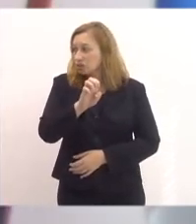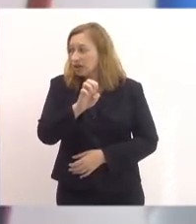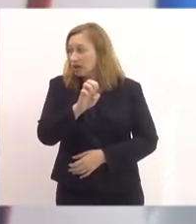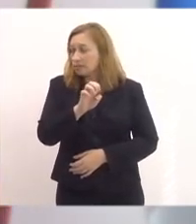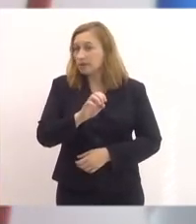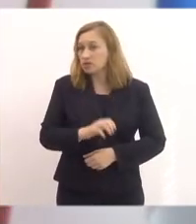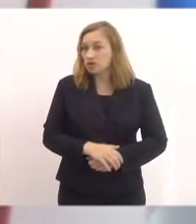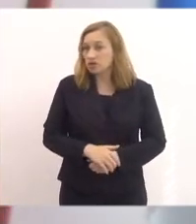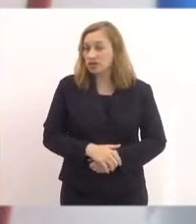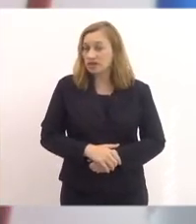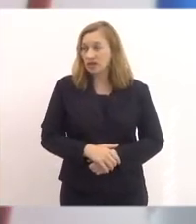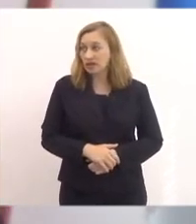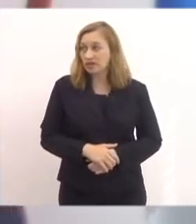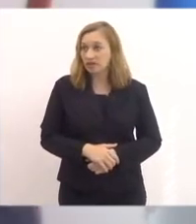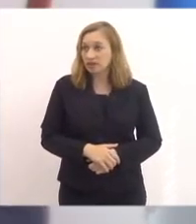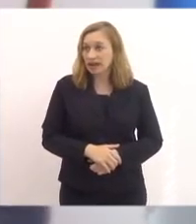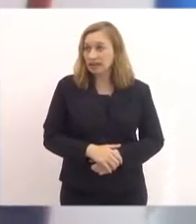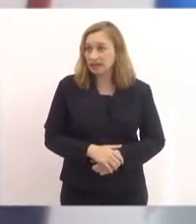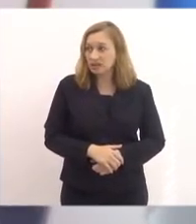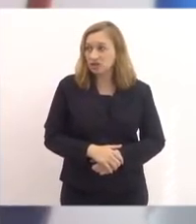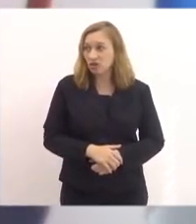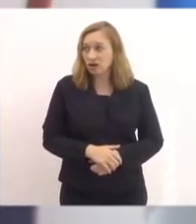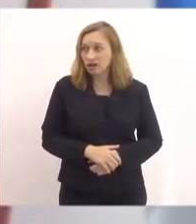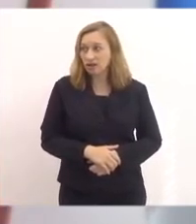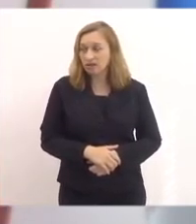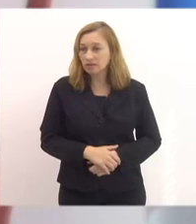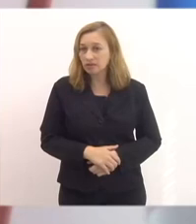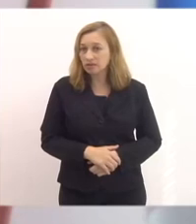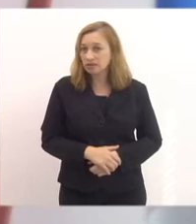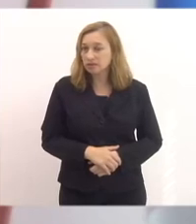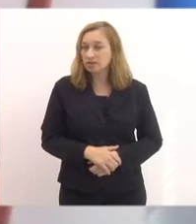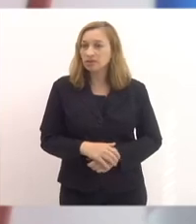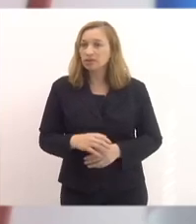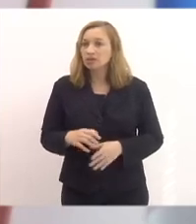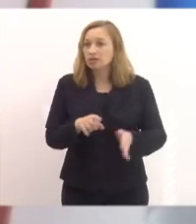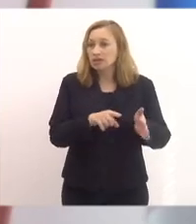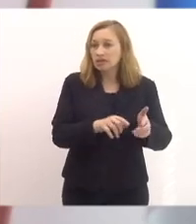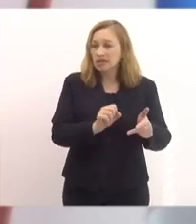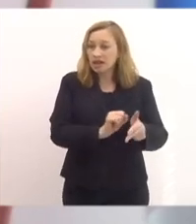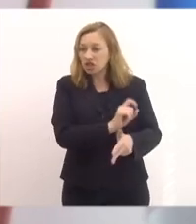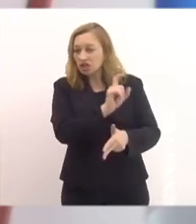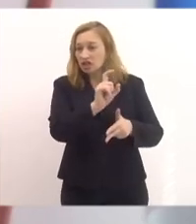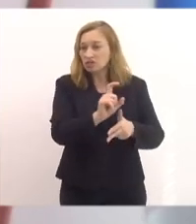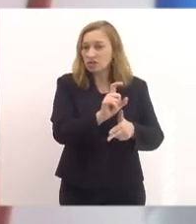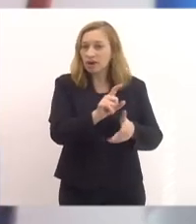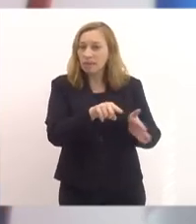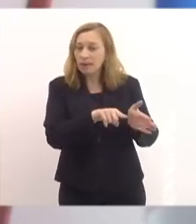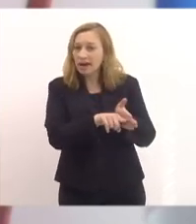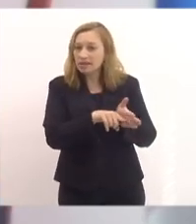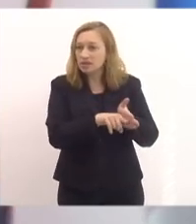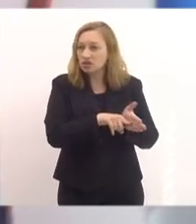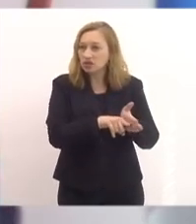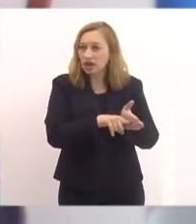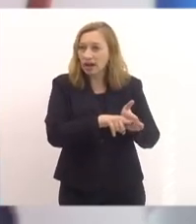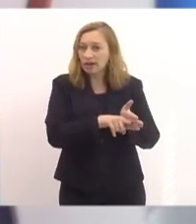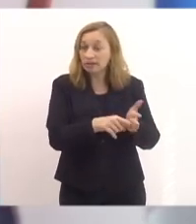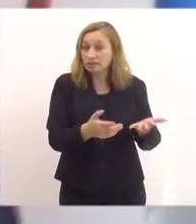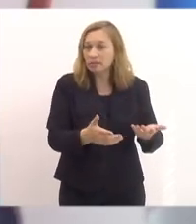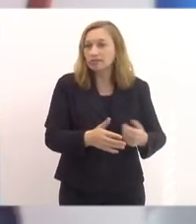indicação legislativa. É o Parlamento Fluminense que fiscaliza o Executivo, se a gente está falando que é para fazer, quem mais vai falar o